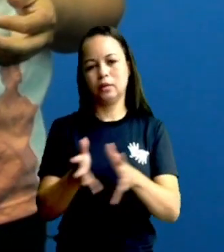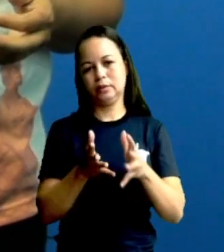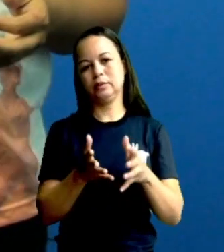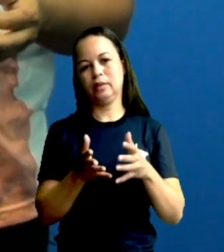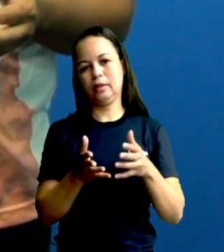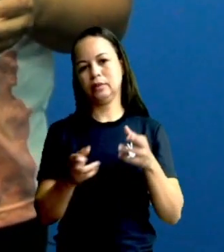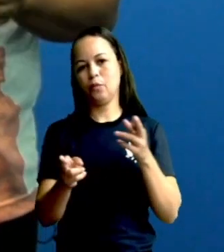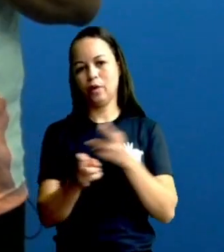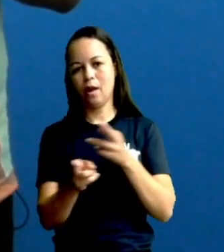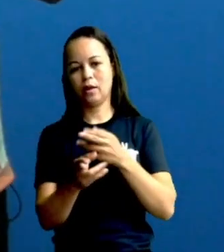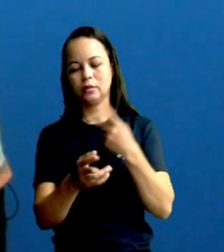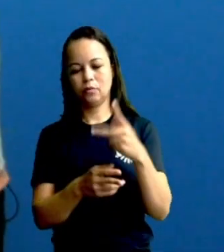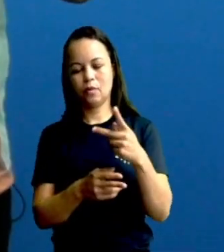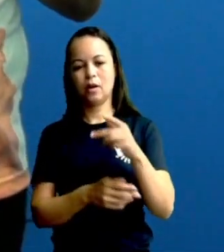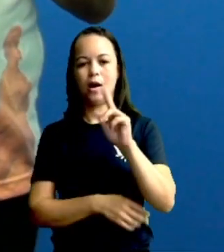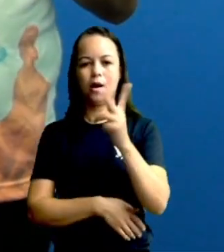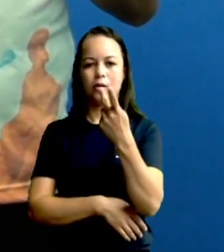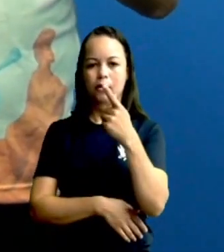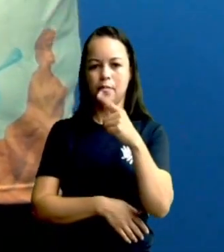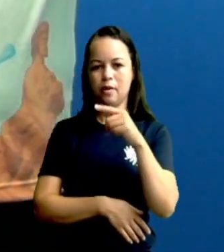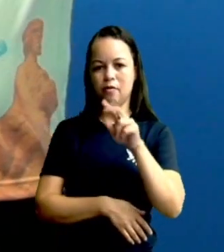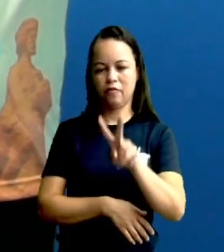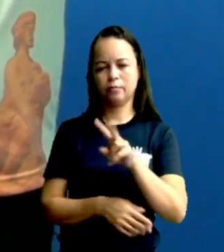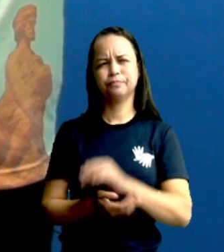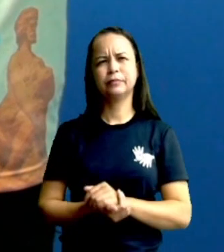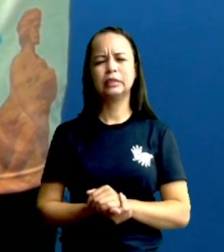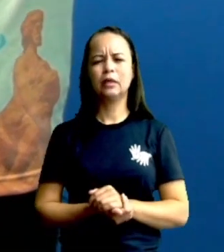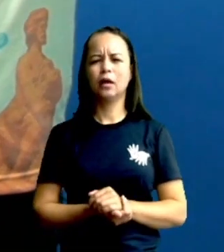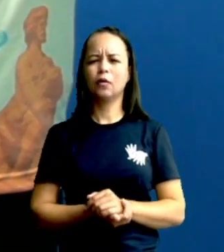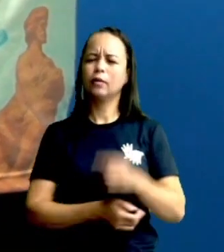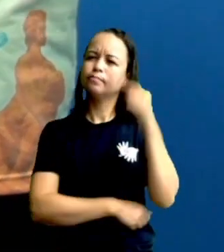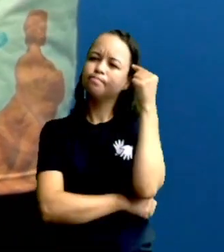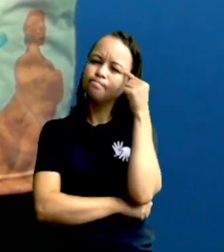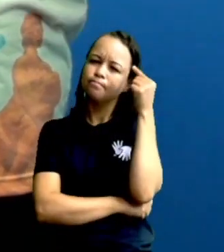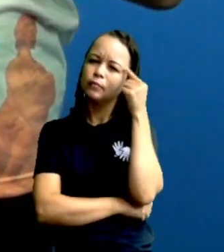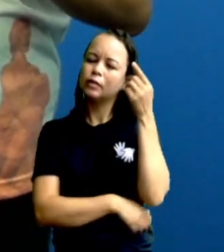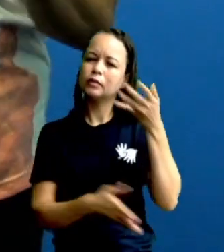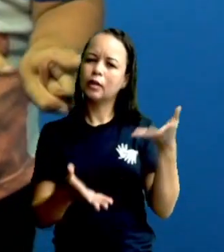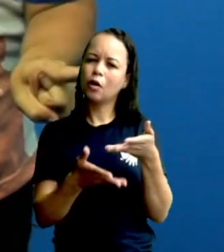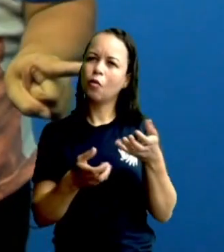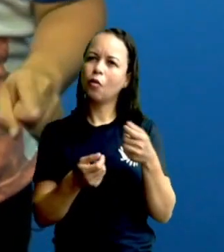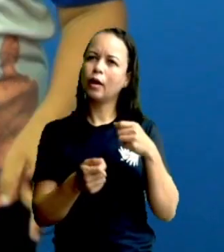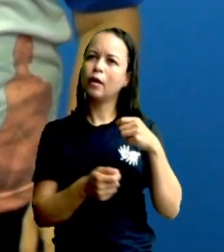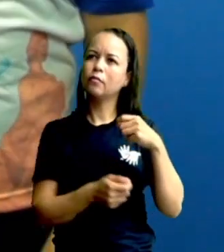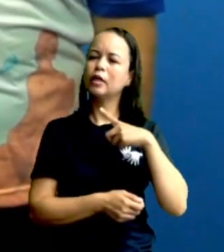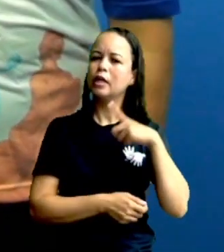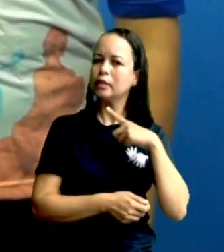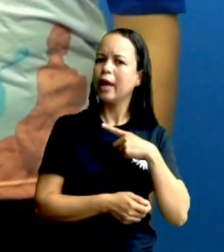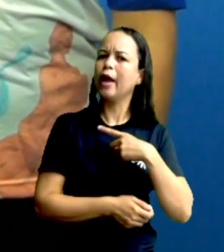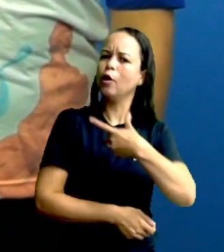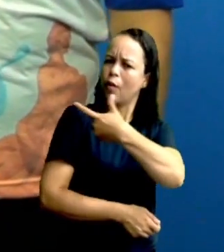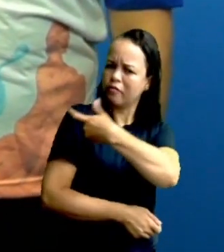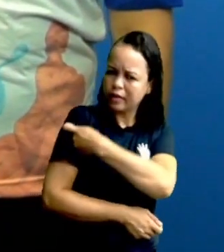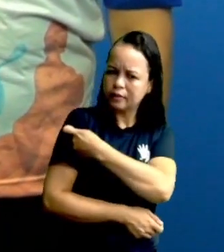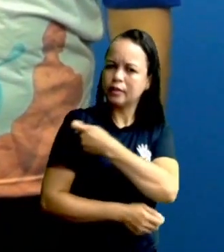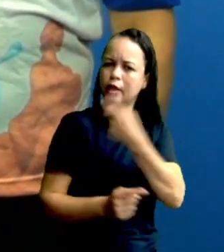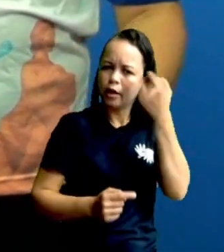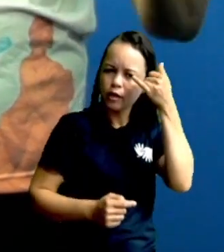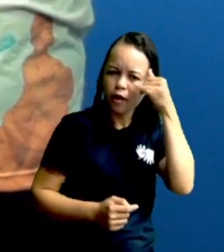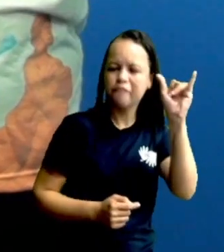tem relação com HPV. Agora, imagina você pensar, vislumbrar, que existe uma vacina para evitar esse tipo de